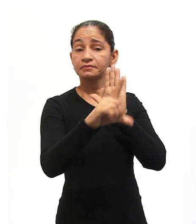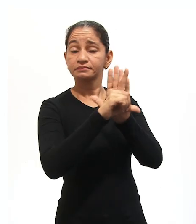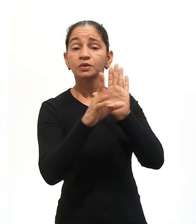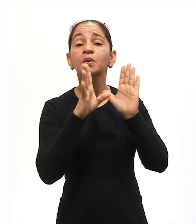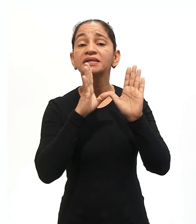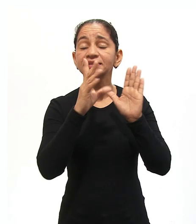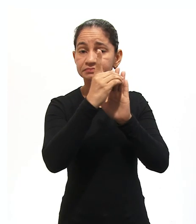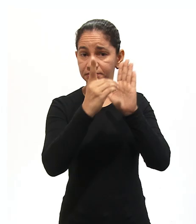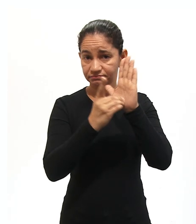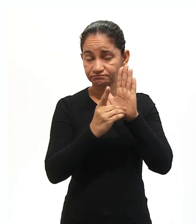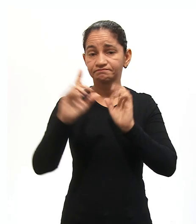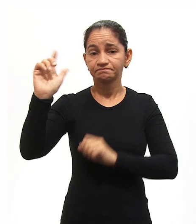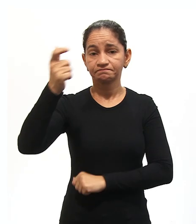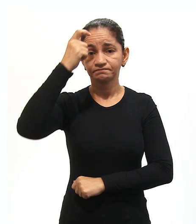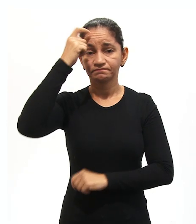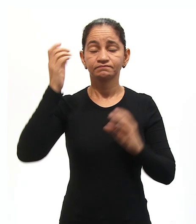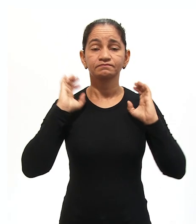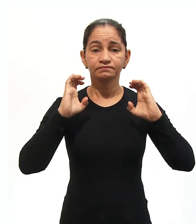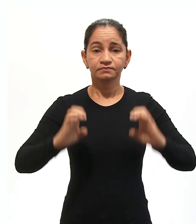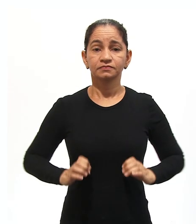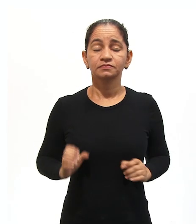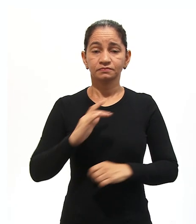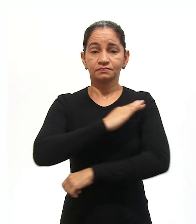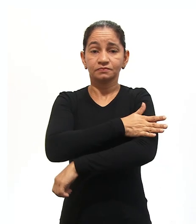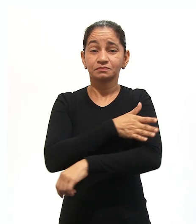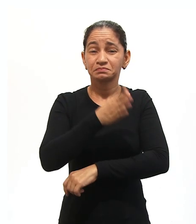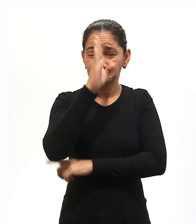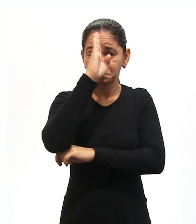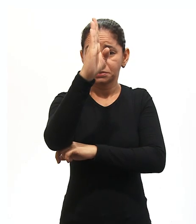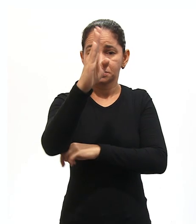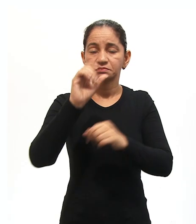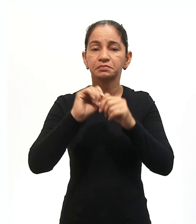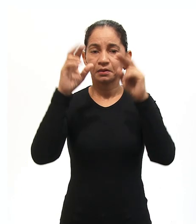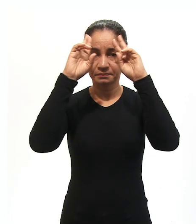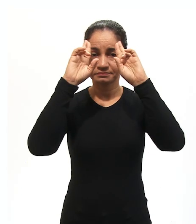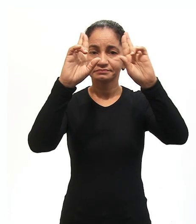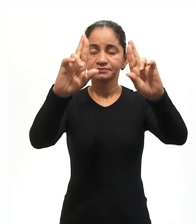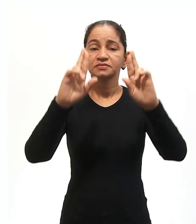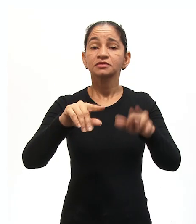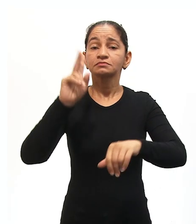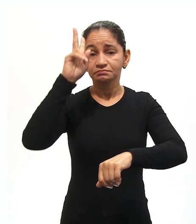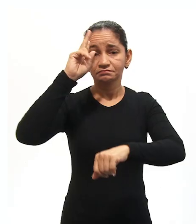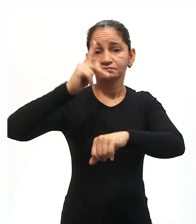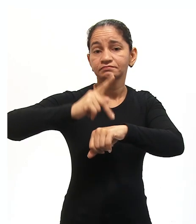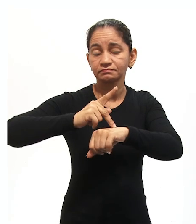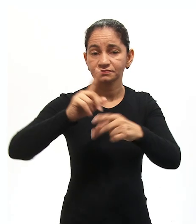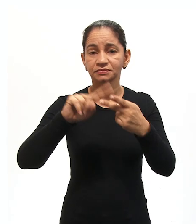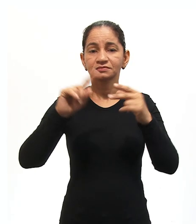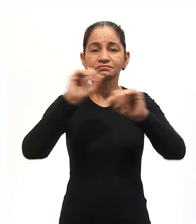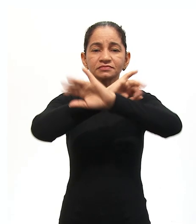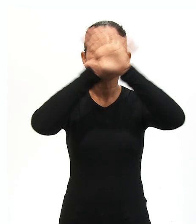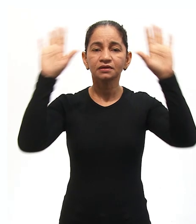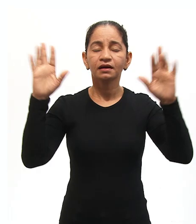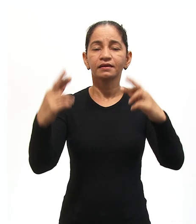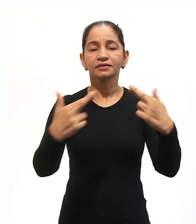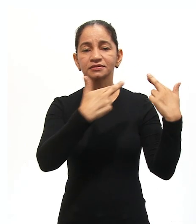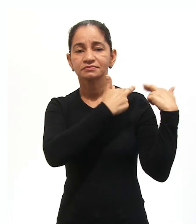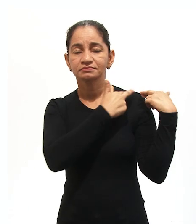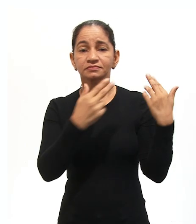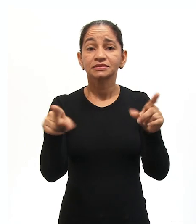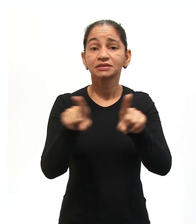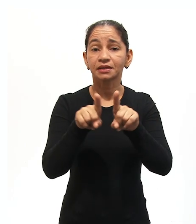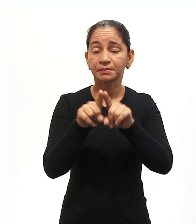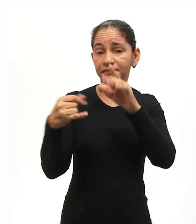jurídico, consciência ética, respeito autoral, clareza pedagógica,